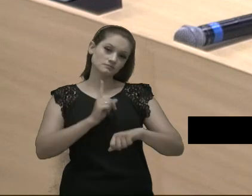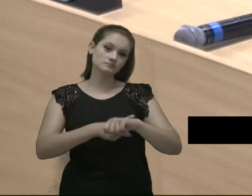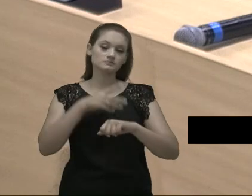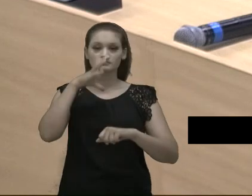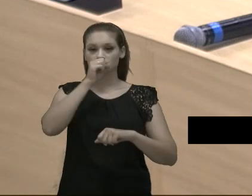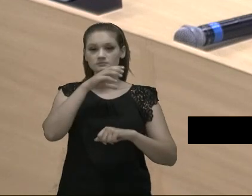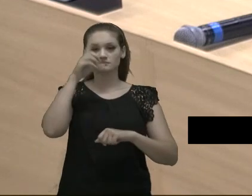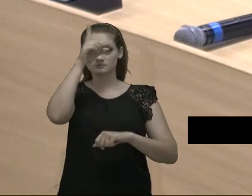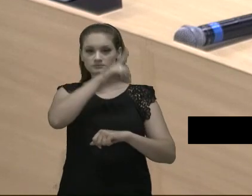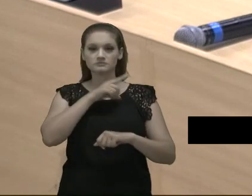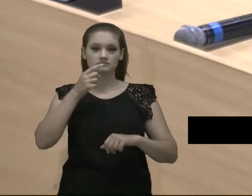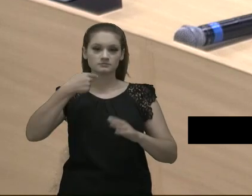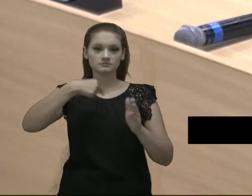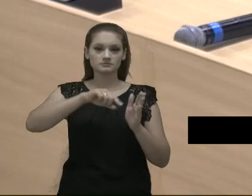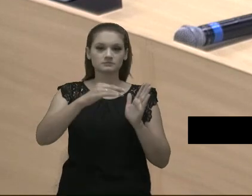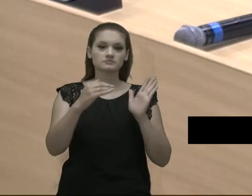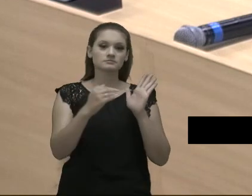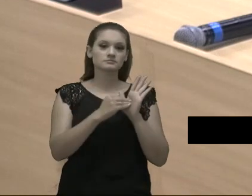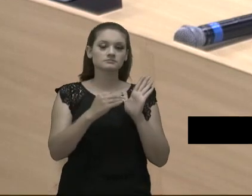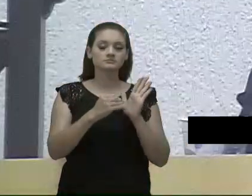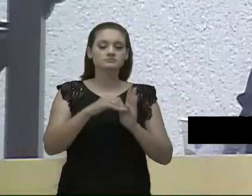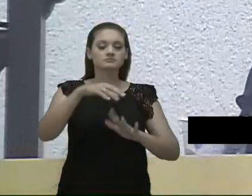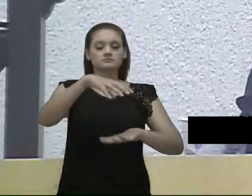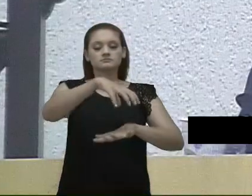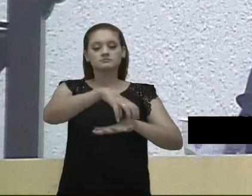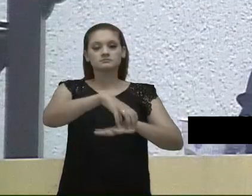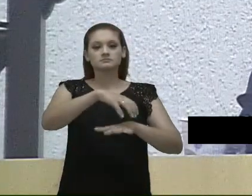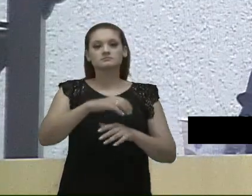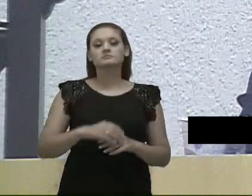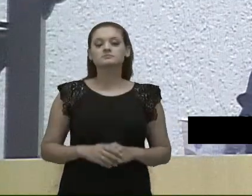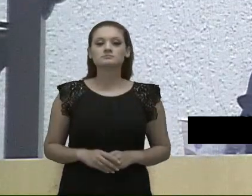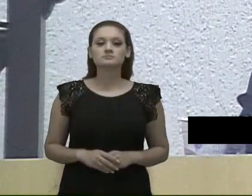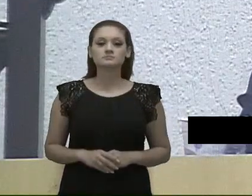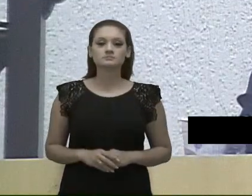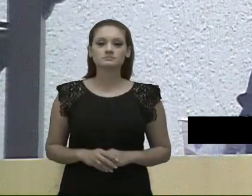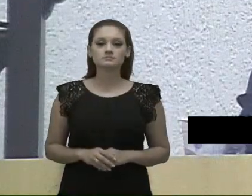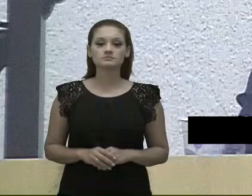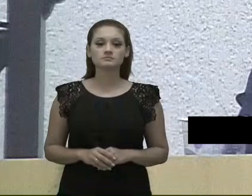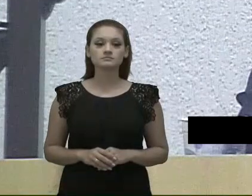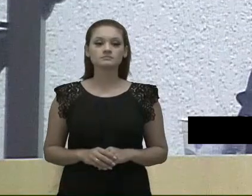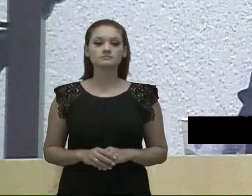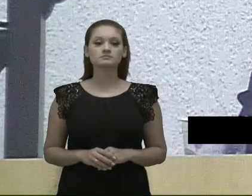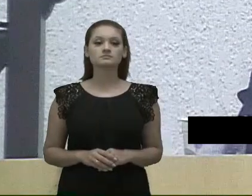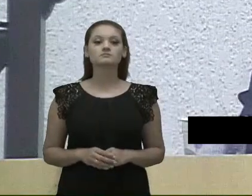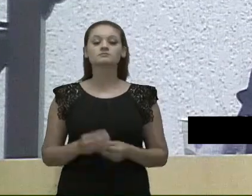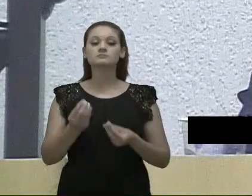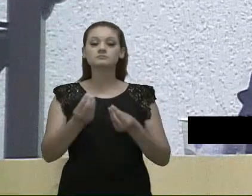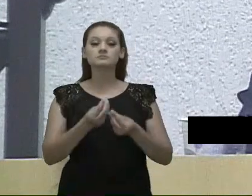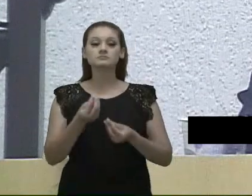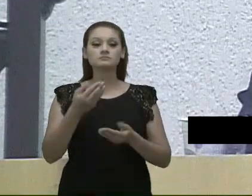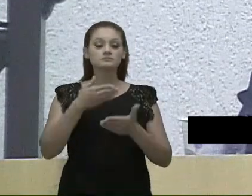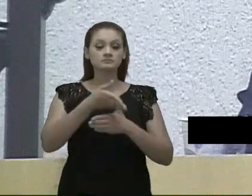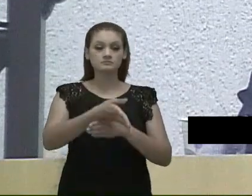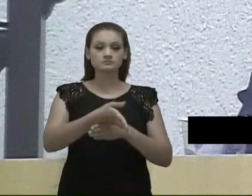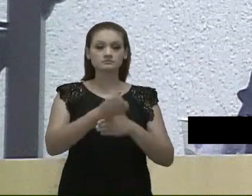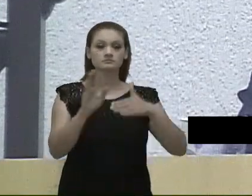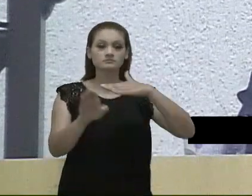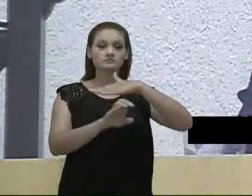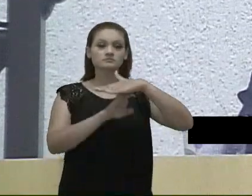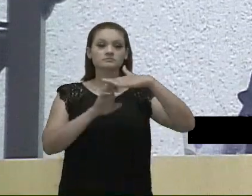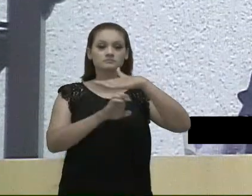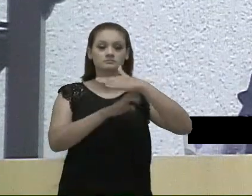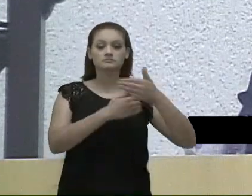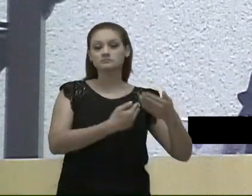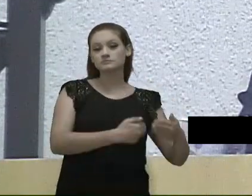semana, também vou até a unidade. Tá. Como que foi a sua entrada na Chavantes? Você já participou de algum